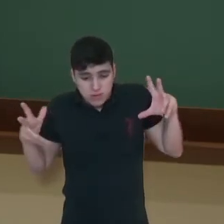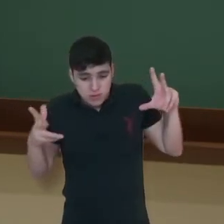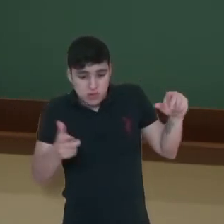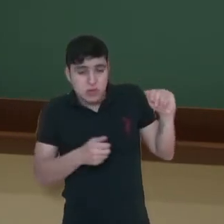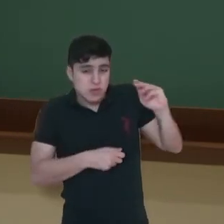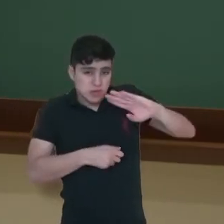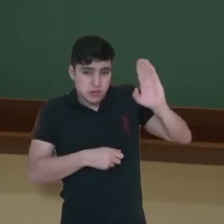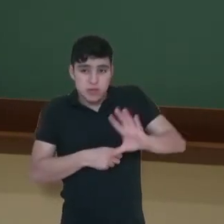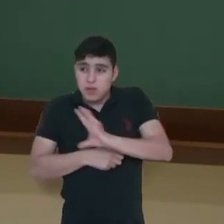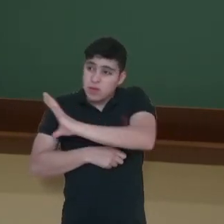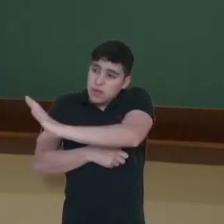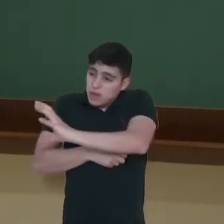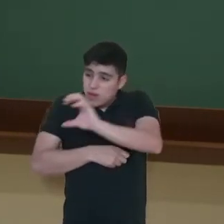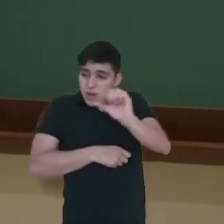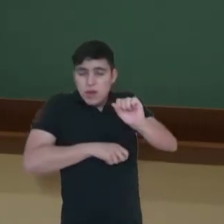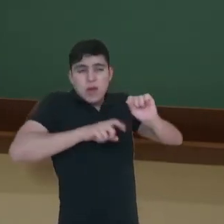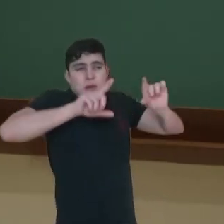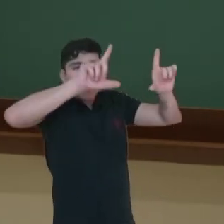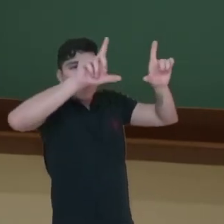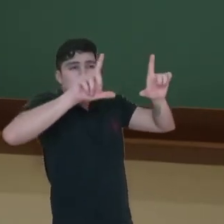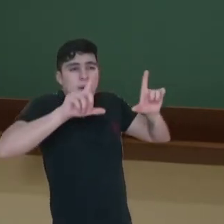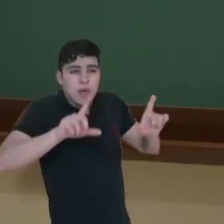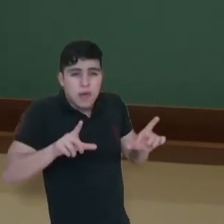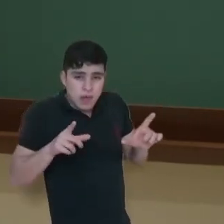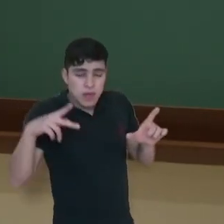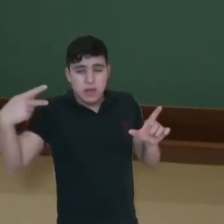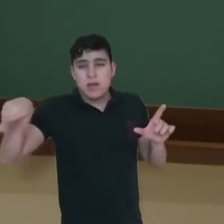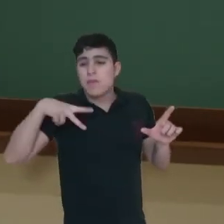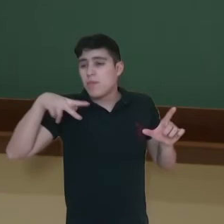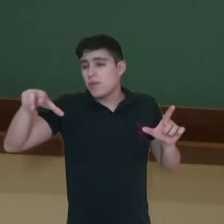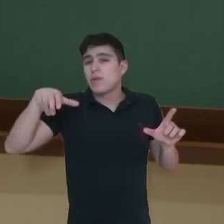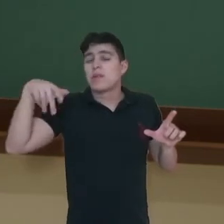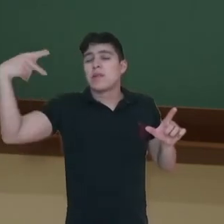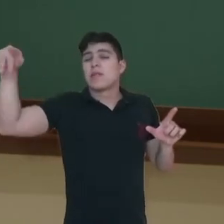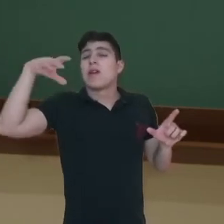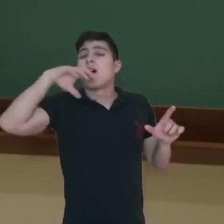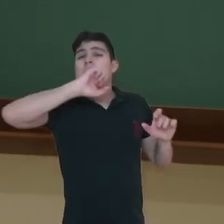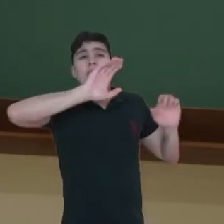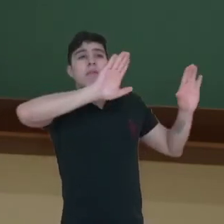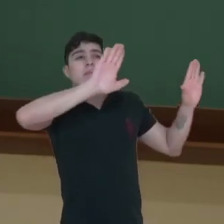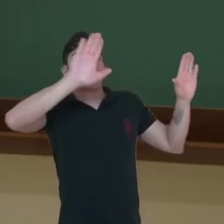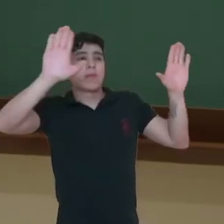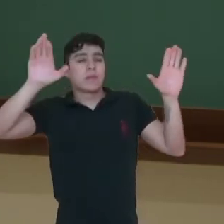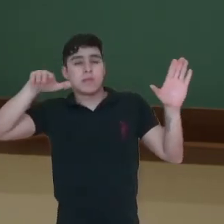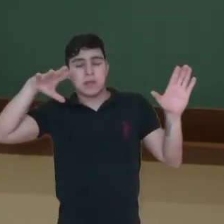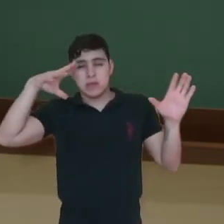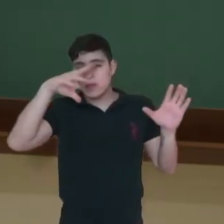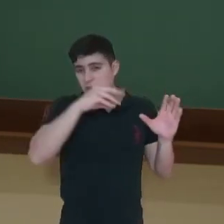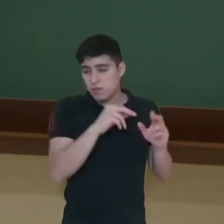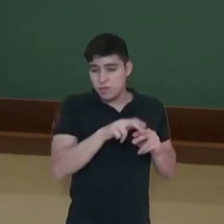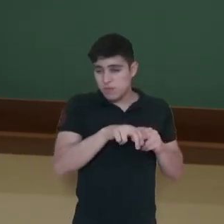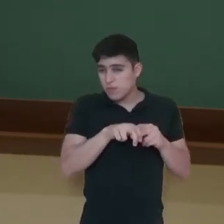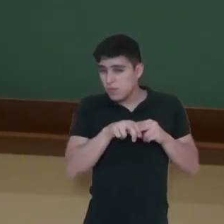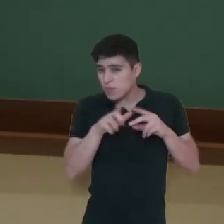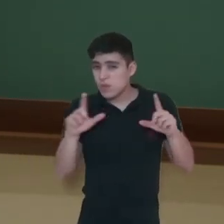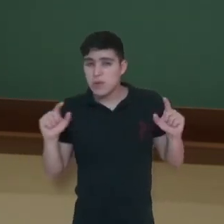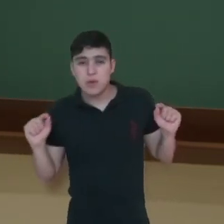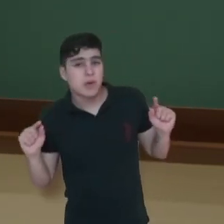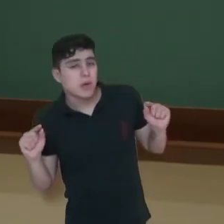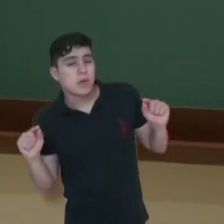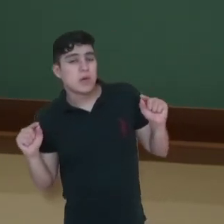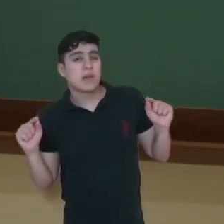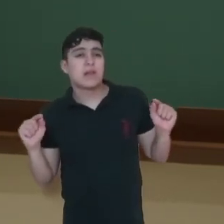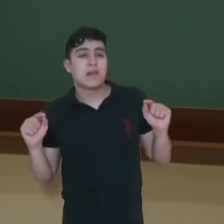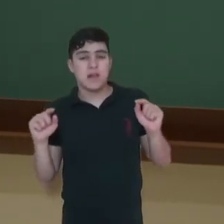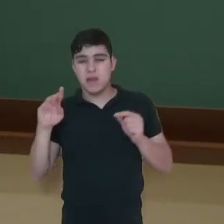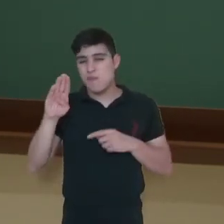o Brasil acompanhou essa febre trazendo os azulejos portugueses, que eram um revestimento mais rápido e deixavam uma coisa mais bonita. Por isso que daí esse